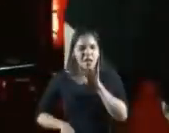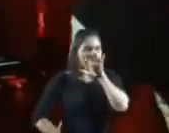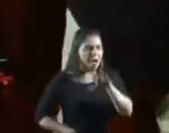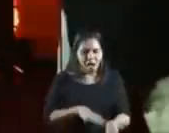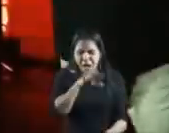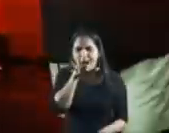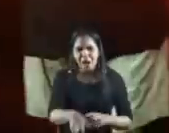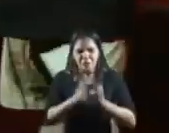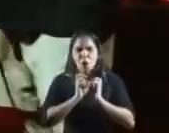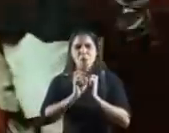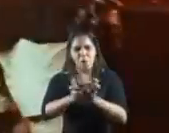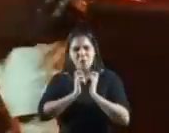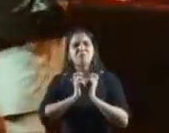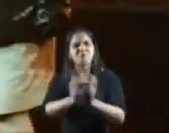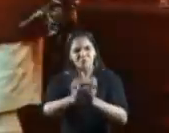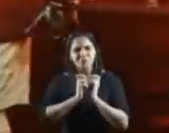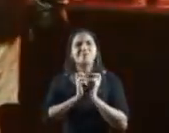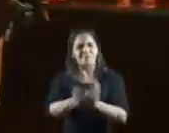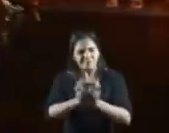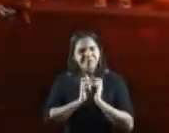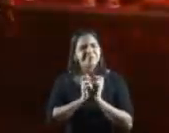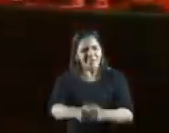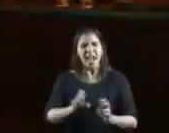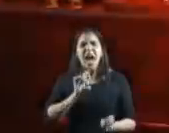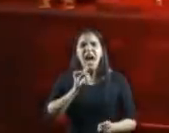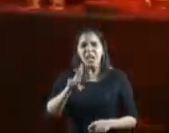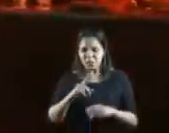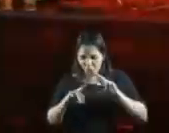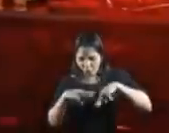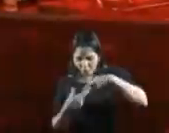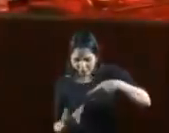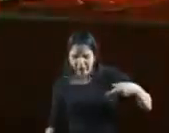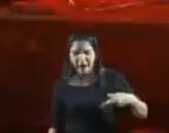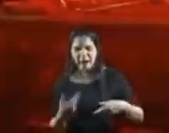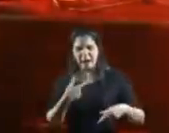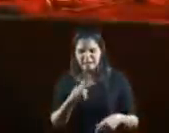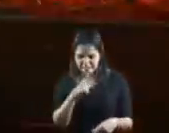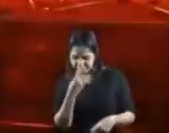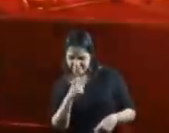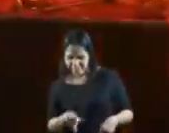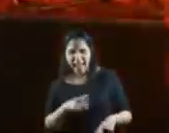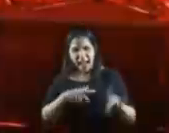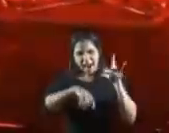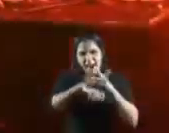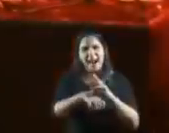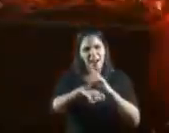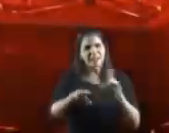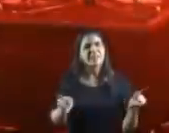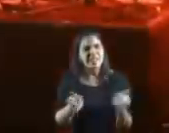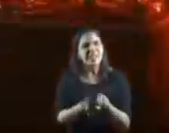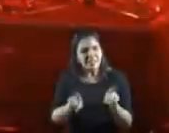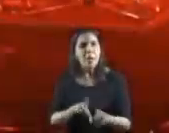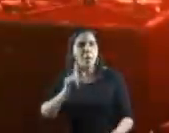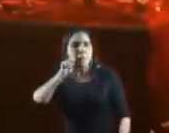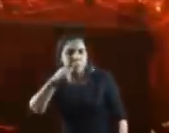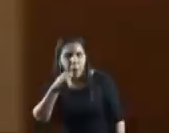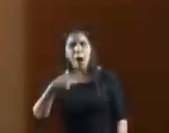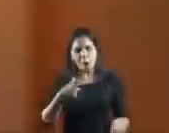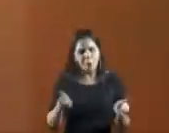Vomitar no trem, ela só macarrão, os pedacinhos de carne e os pedaços de